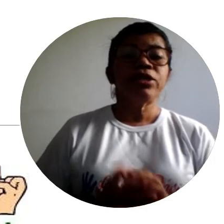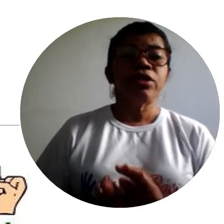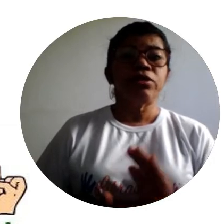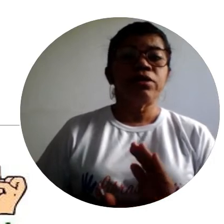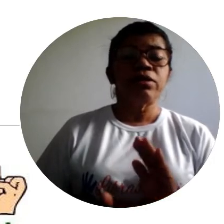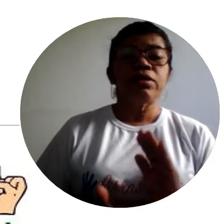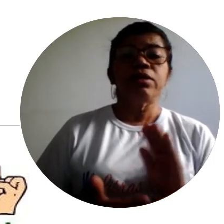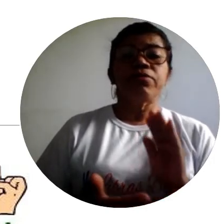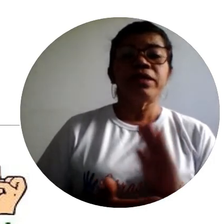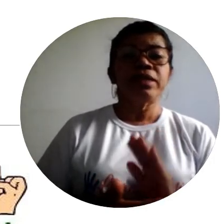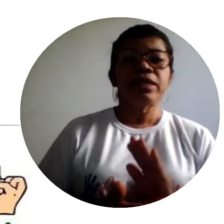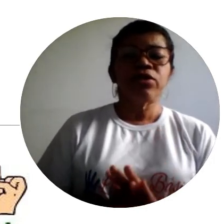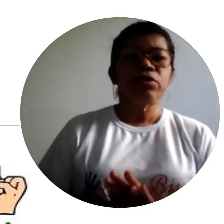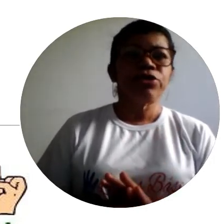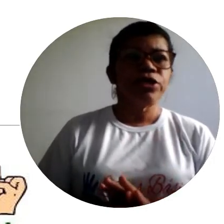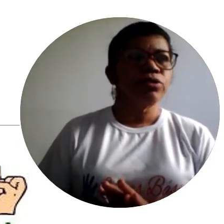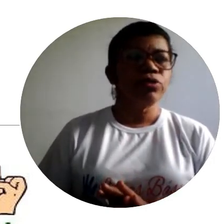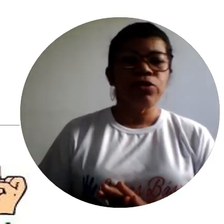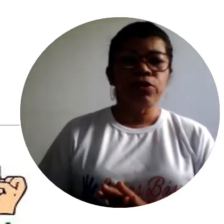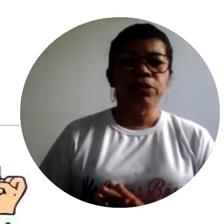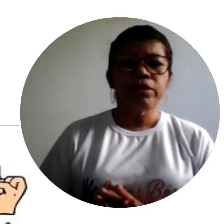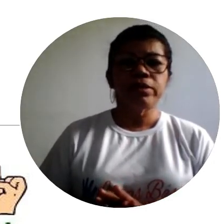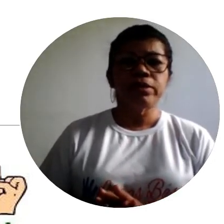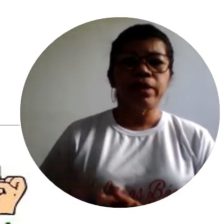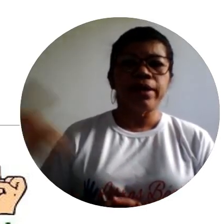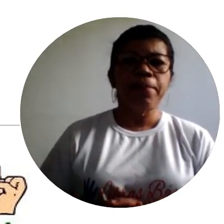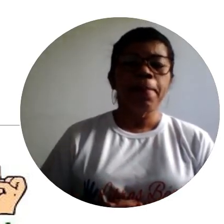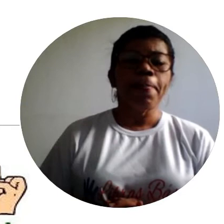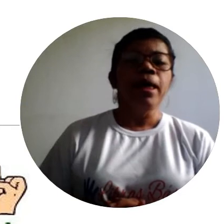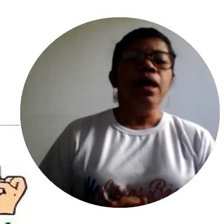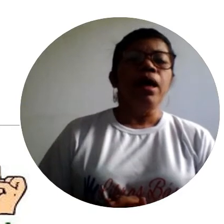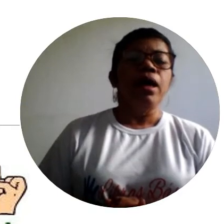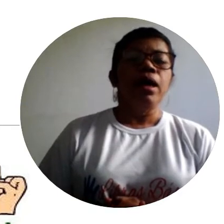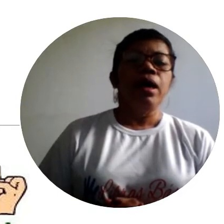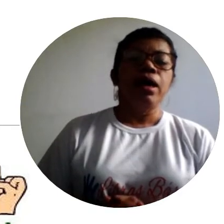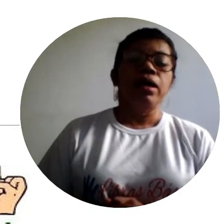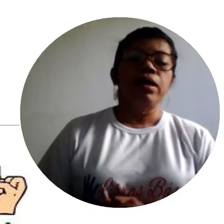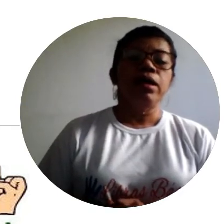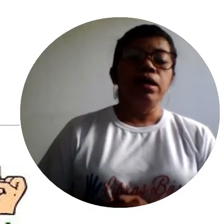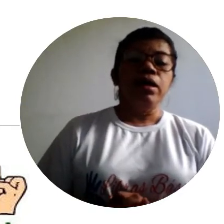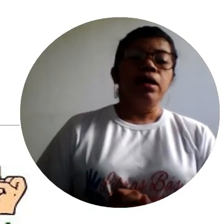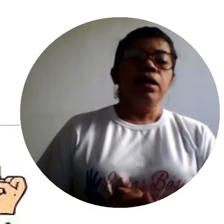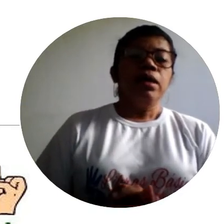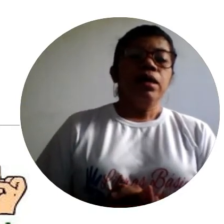pode fazer a datilologia dos nomes, tá?